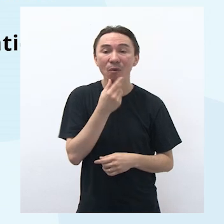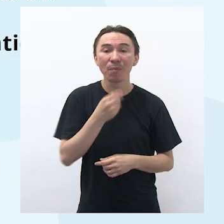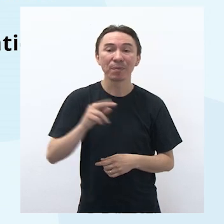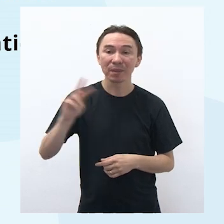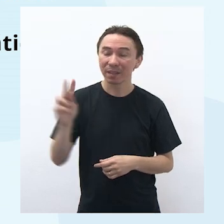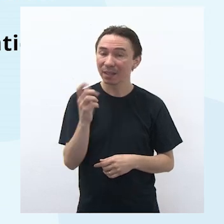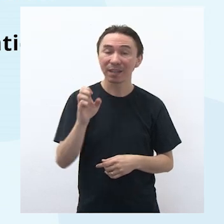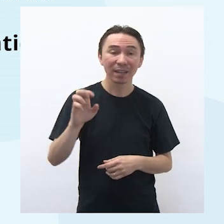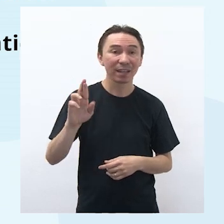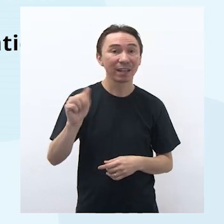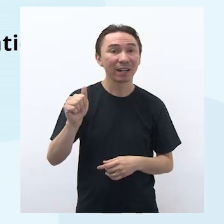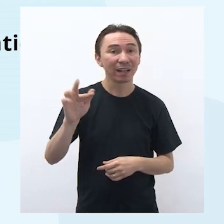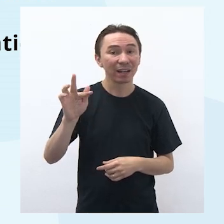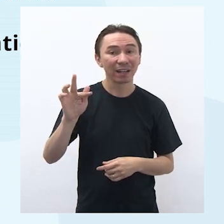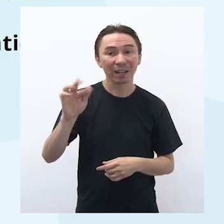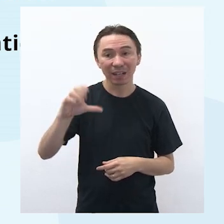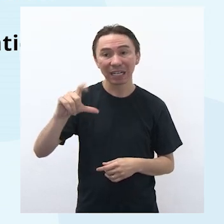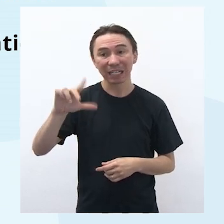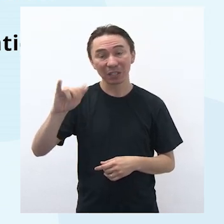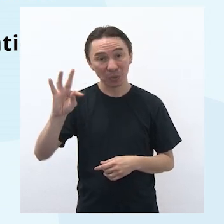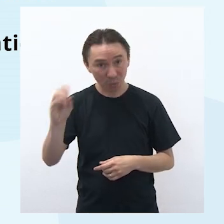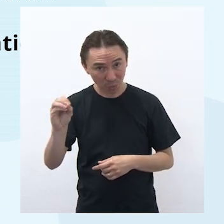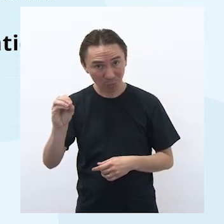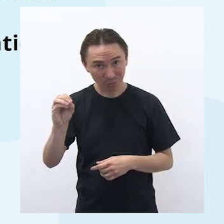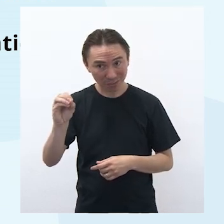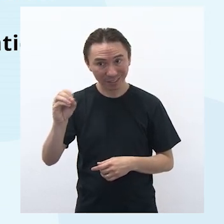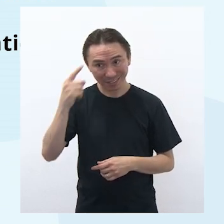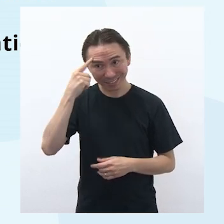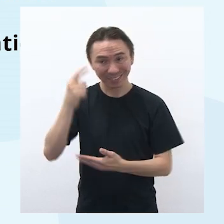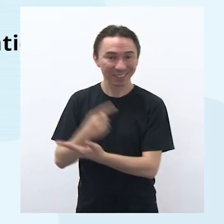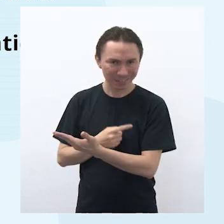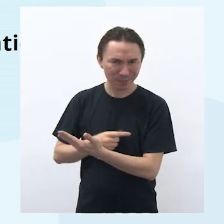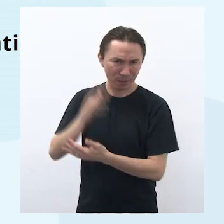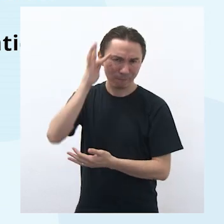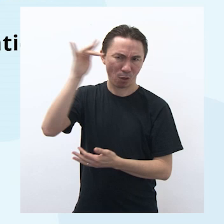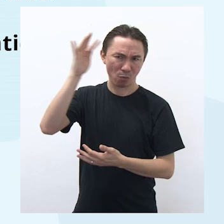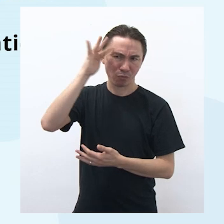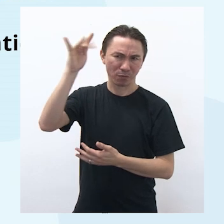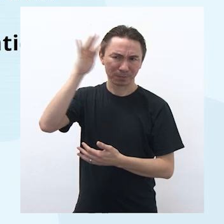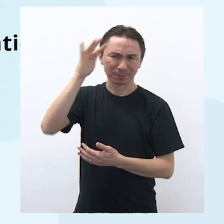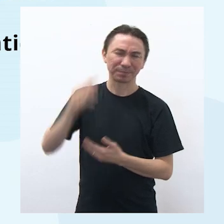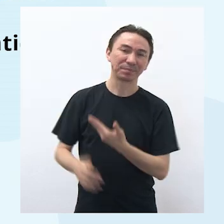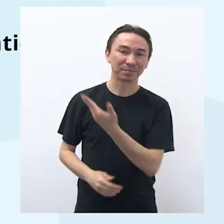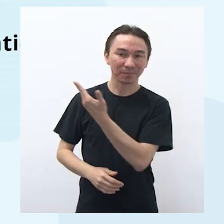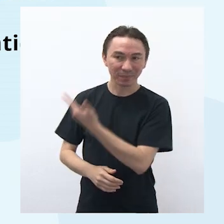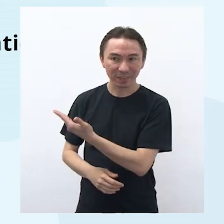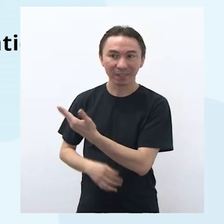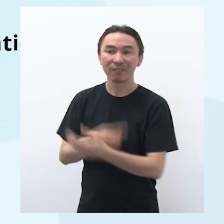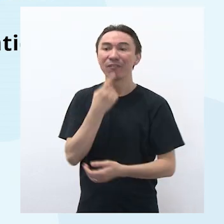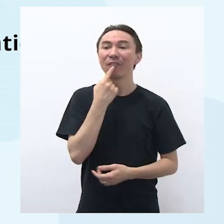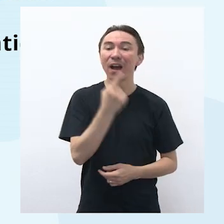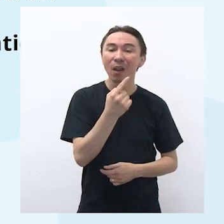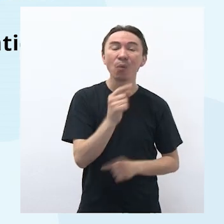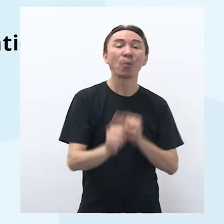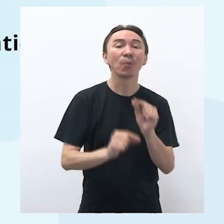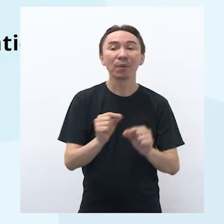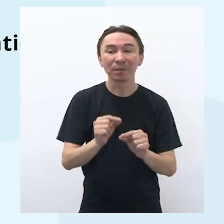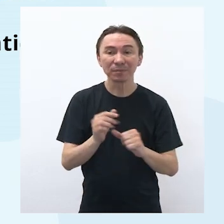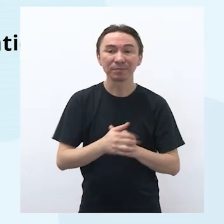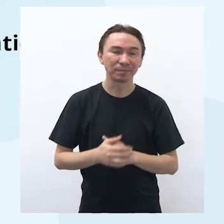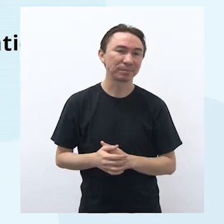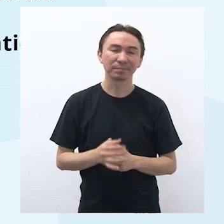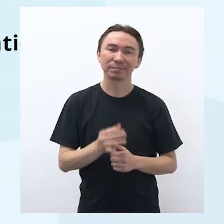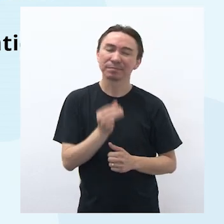Heráclito de Éfeso, filósofo pré-socrático, e que ele dizia, né, que ninguém entra em um